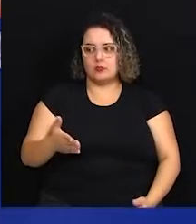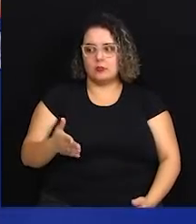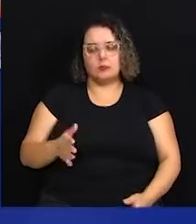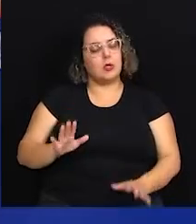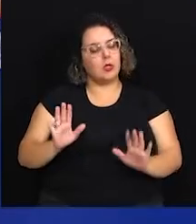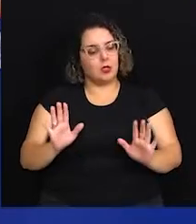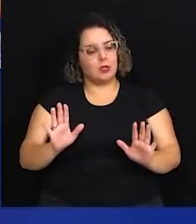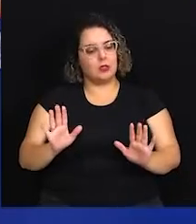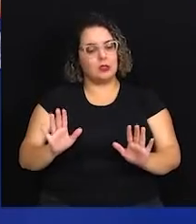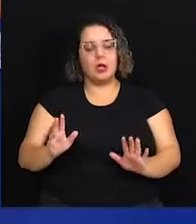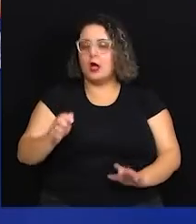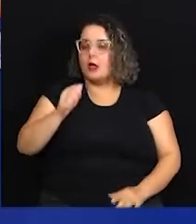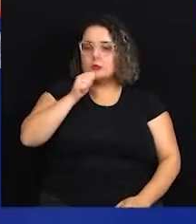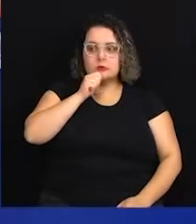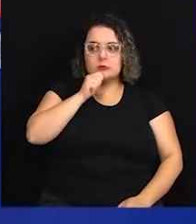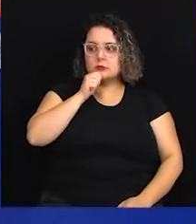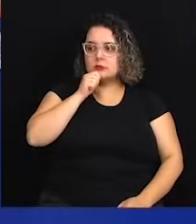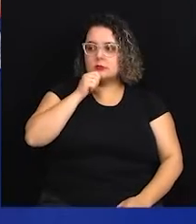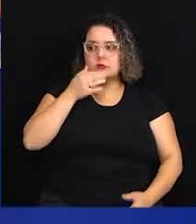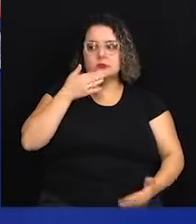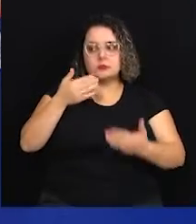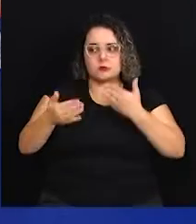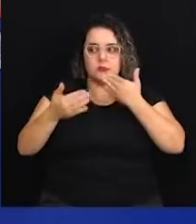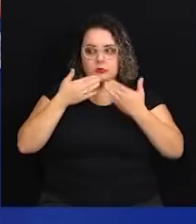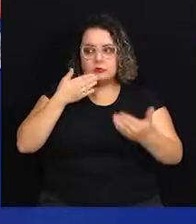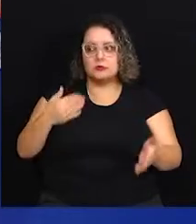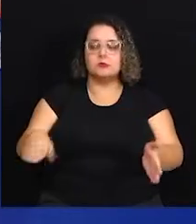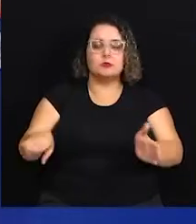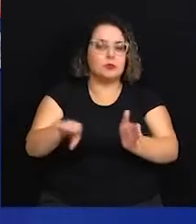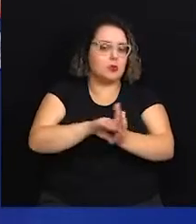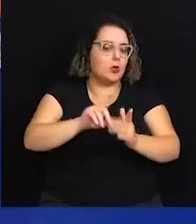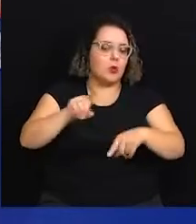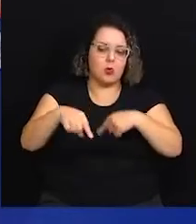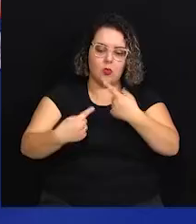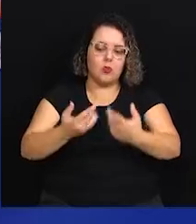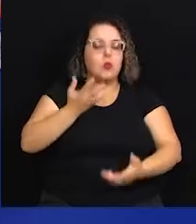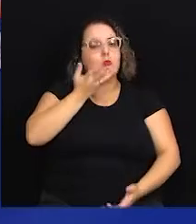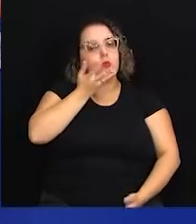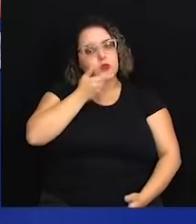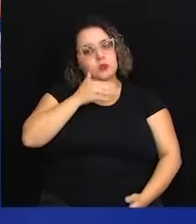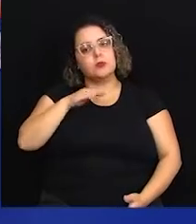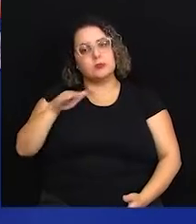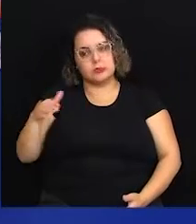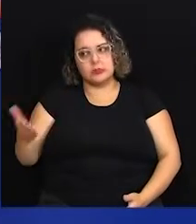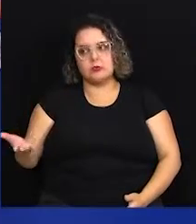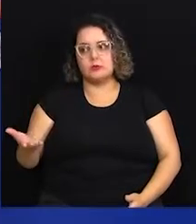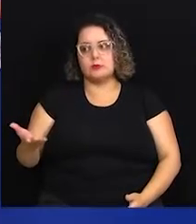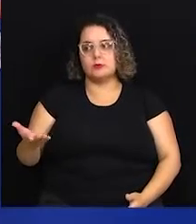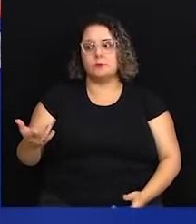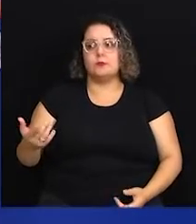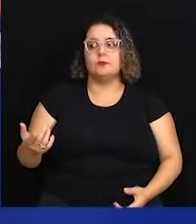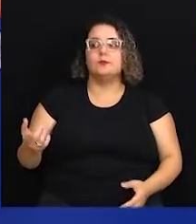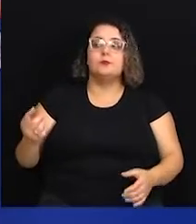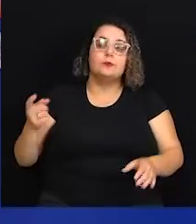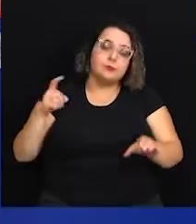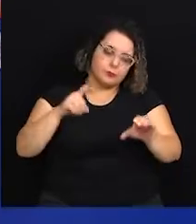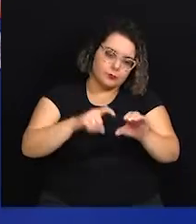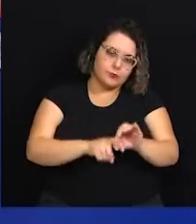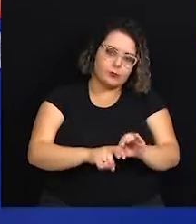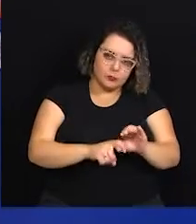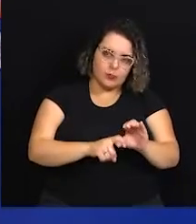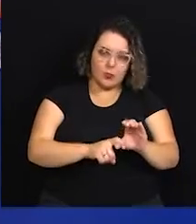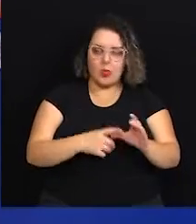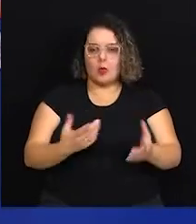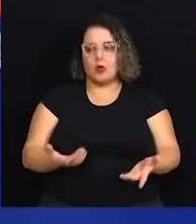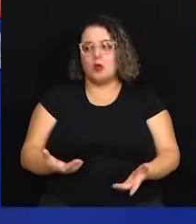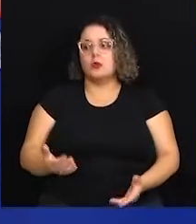enquanto a gente ainda não tem essa demanda, né? Não tem chego outras crianças para esse convênio. Dos adultos, sim.